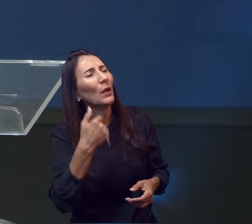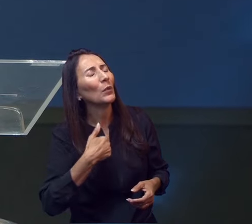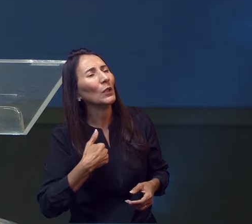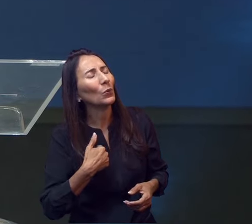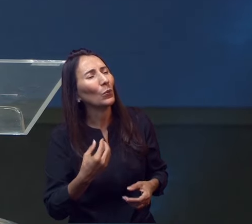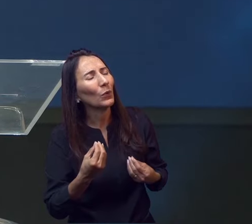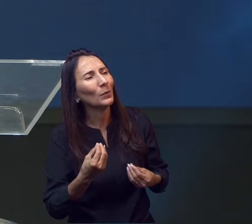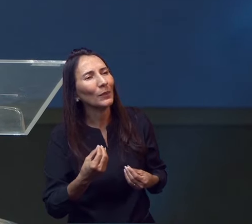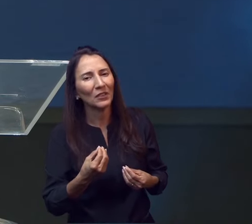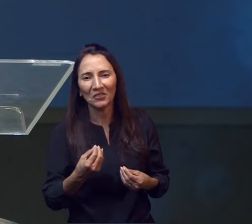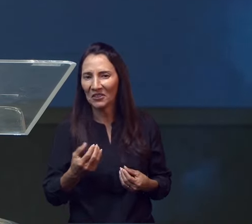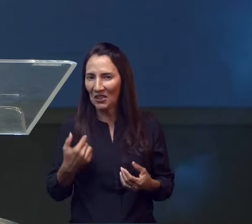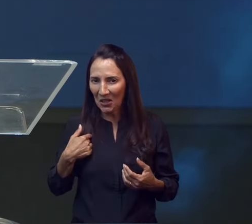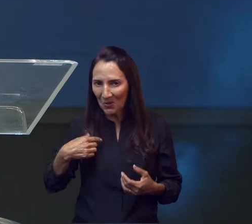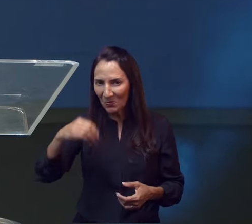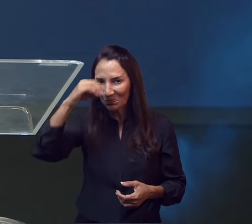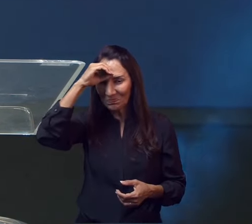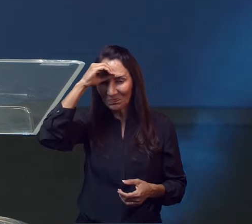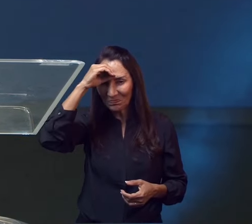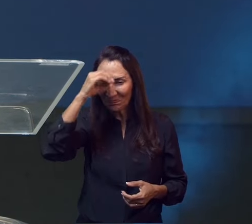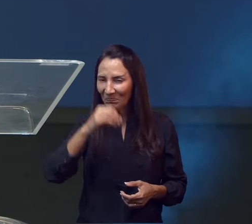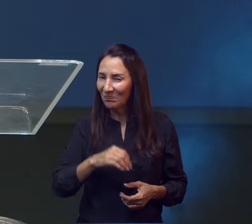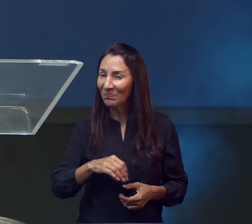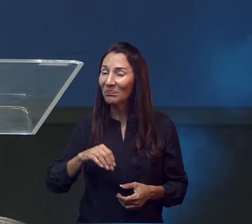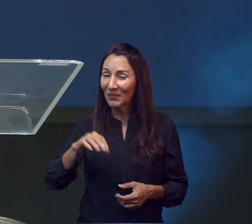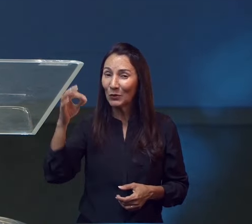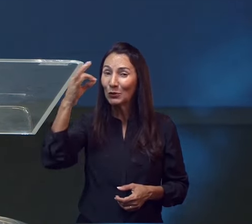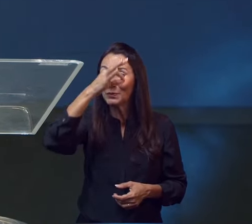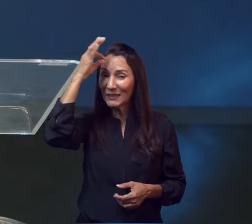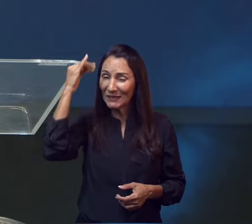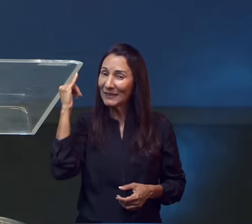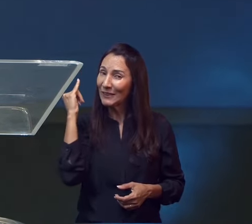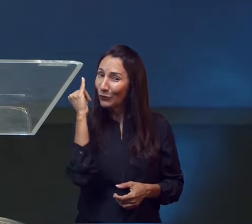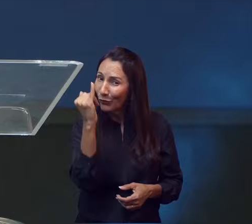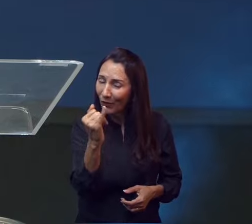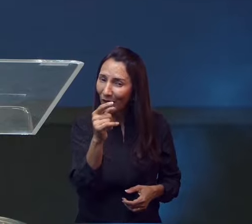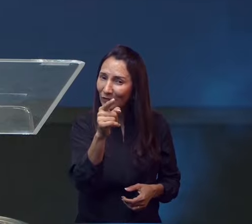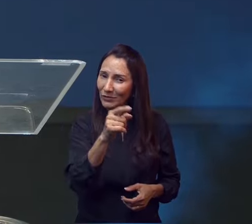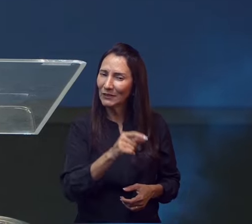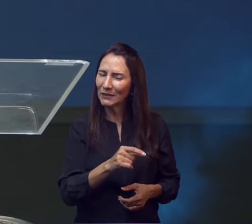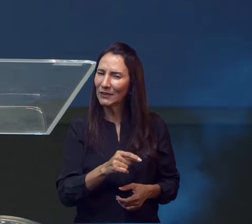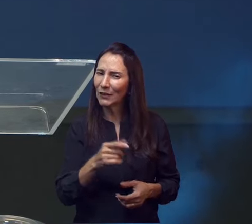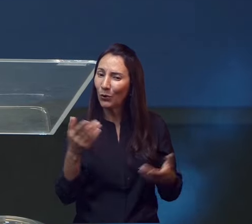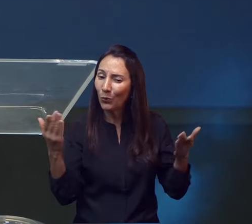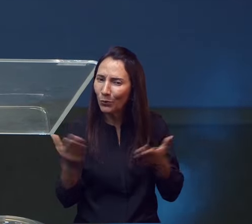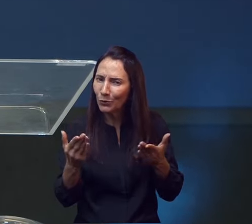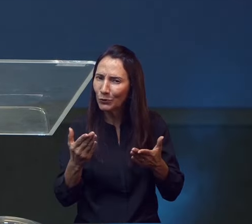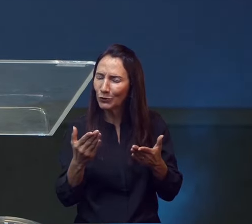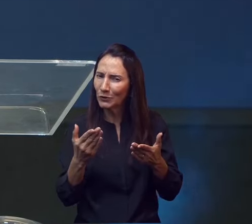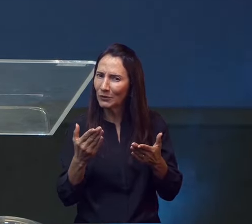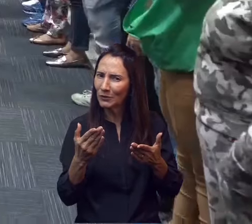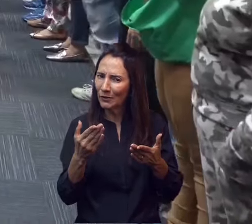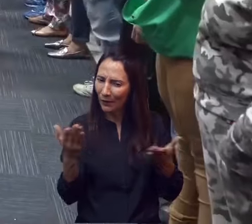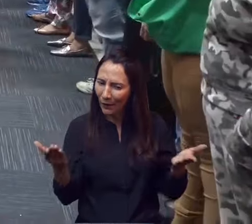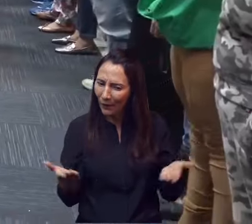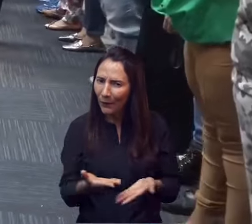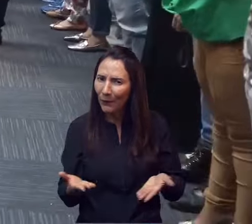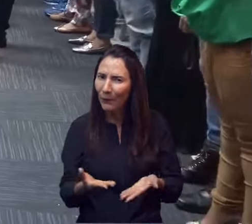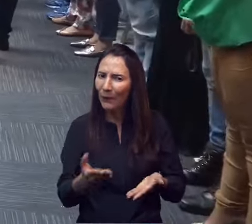você e essa voz que tem no teu coração que é o espírito santo dizendo para você é hoje é agora